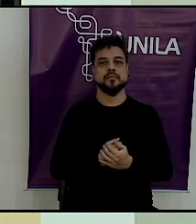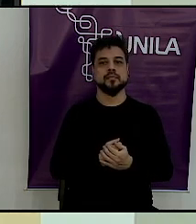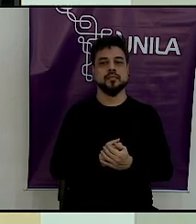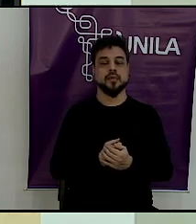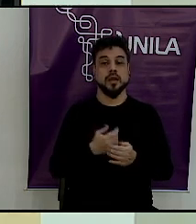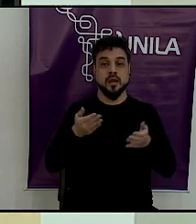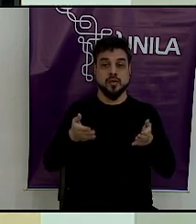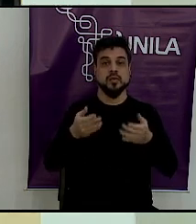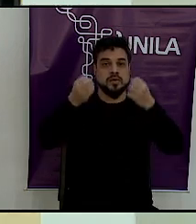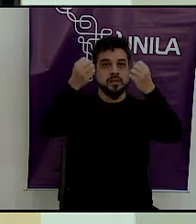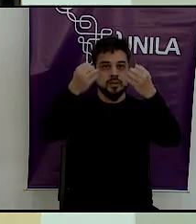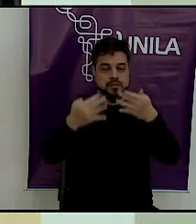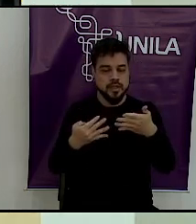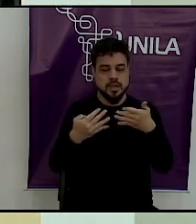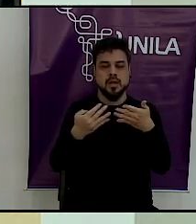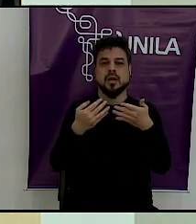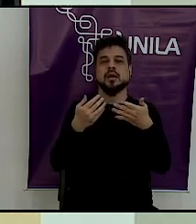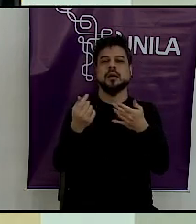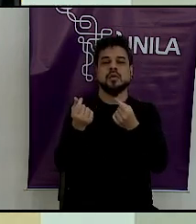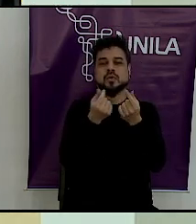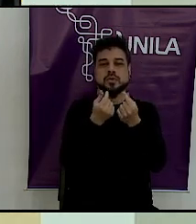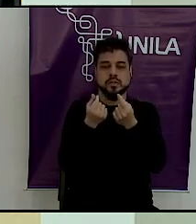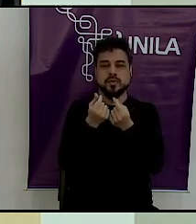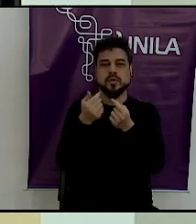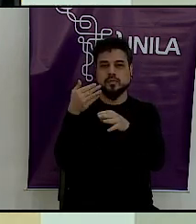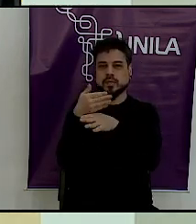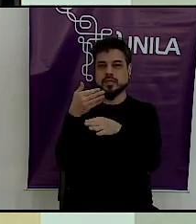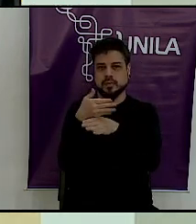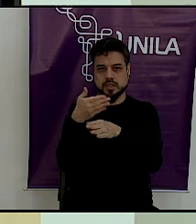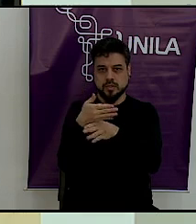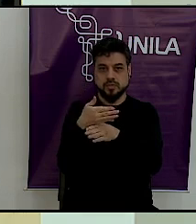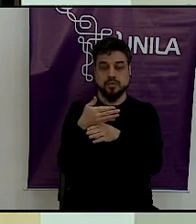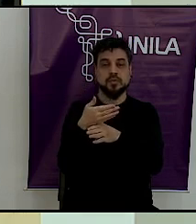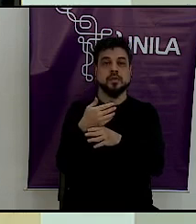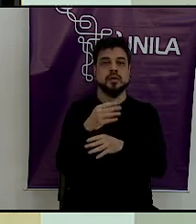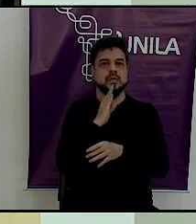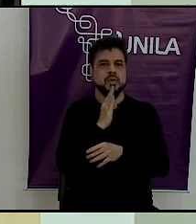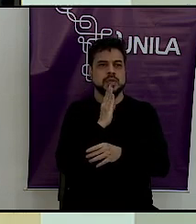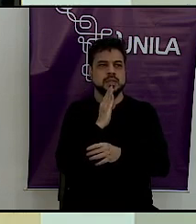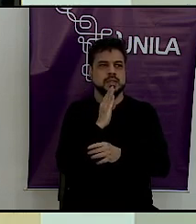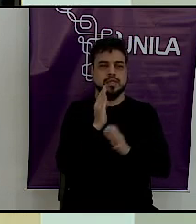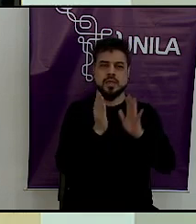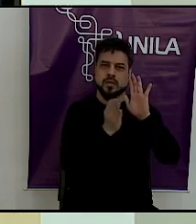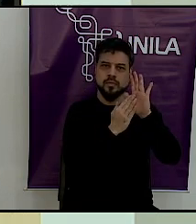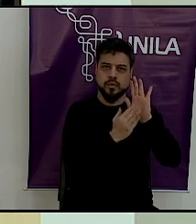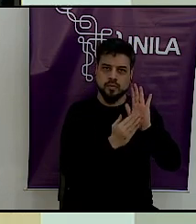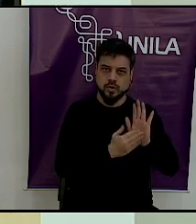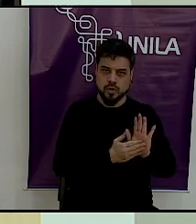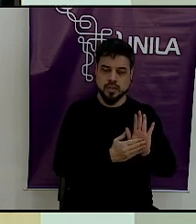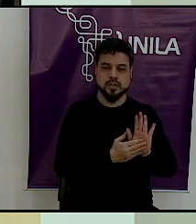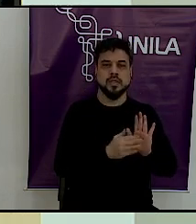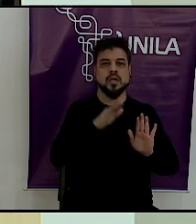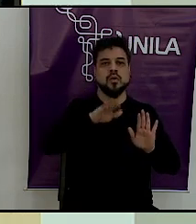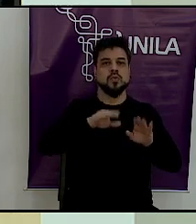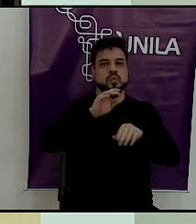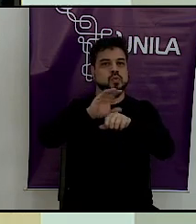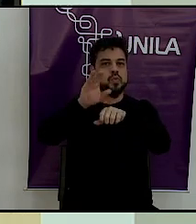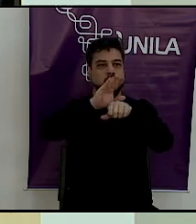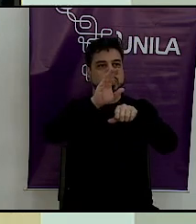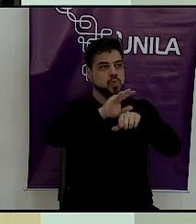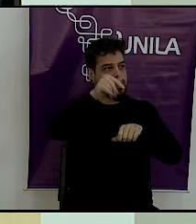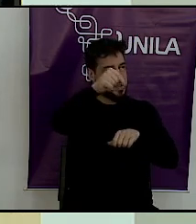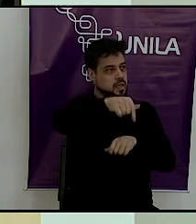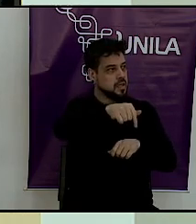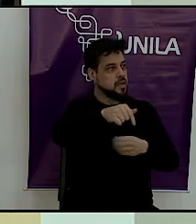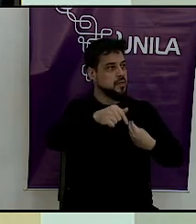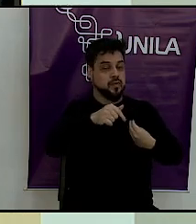gente vai falar um pouquinho do orçamento participativo e conhecer um pouco as propostas que foram enviadas e alguns cursos que estão aqui que vieram fazer a divulgação